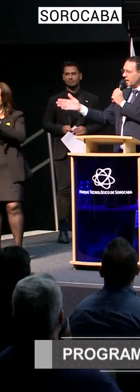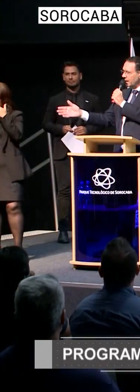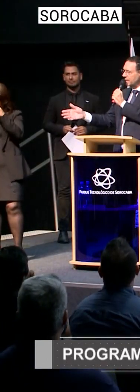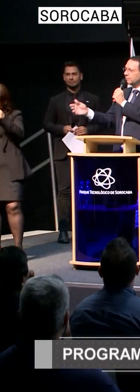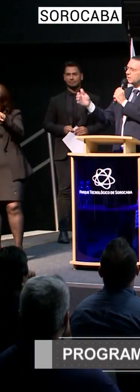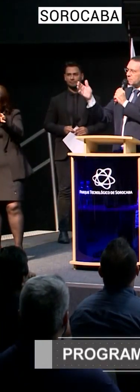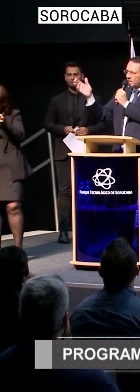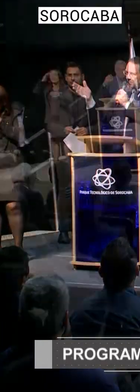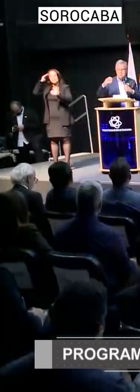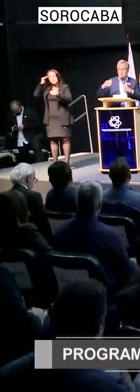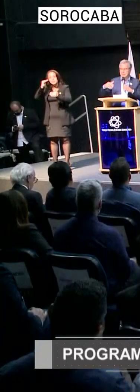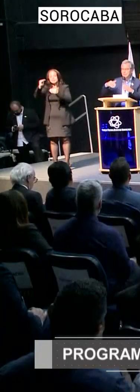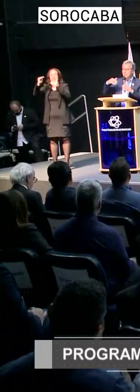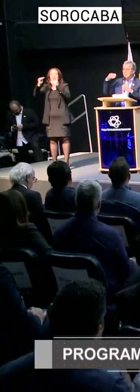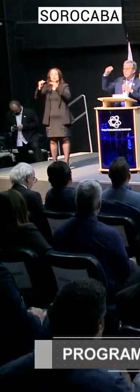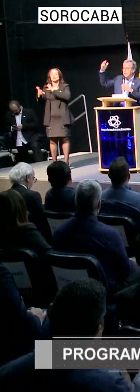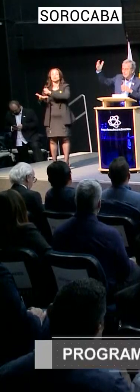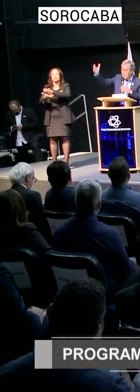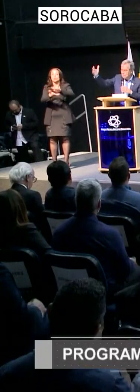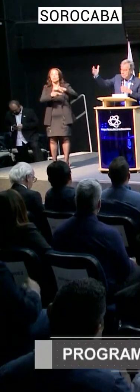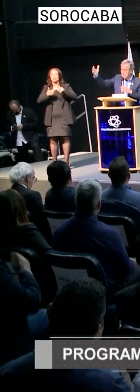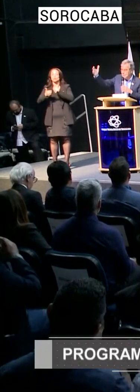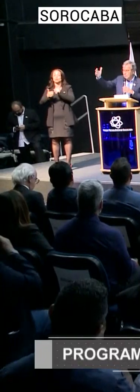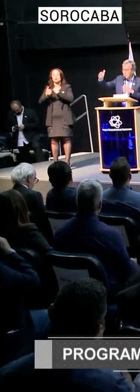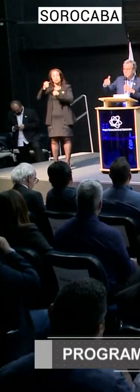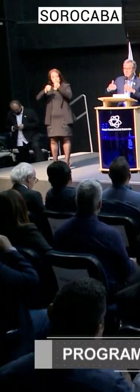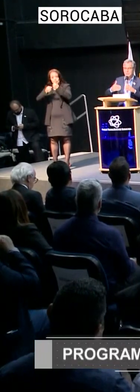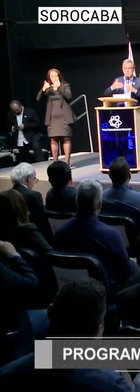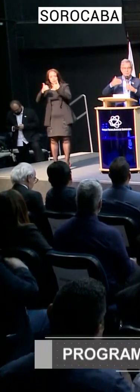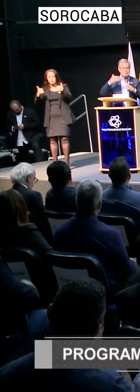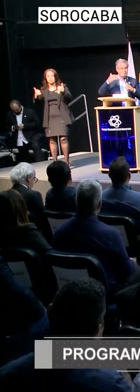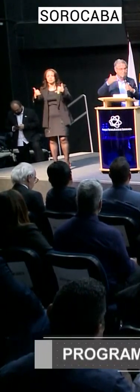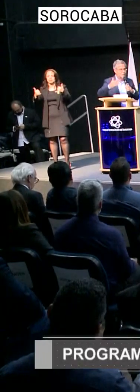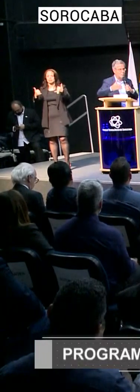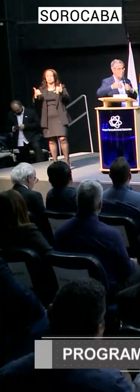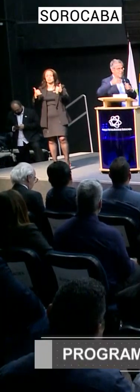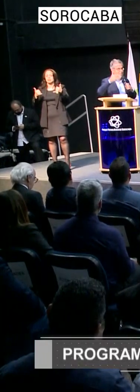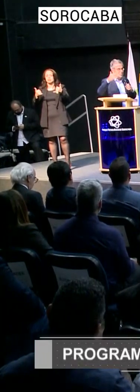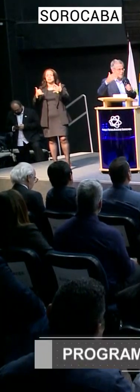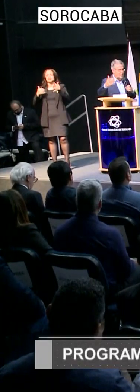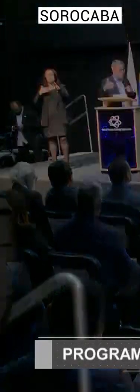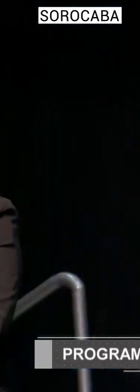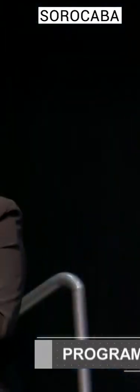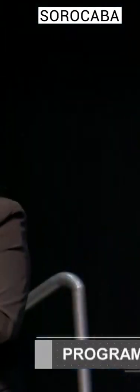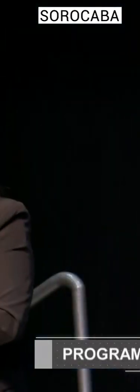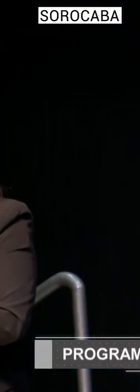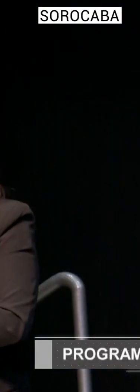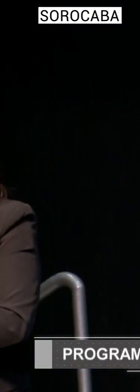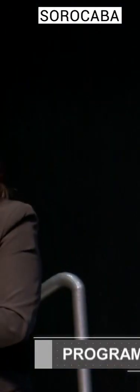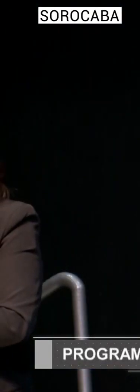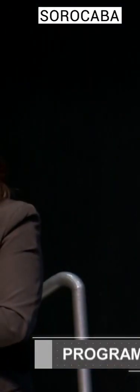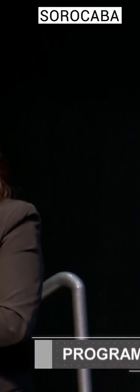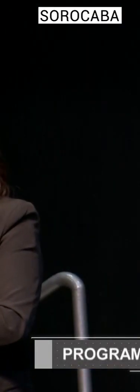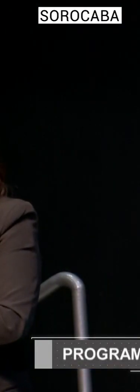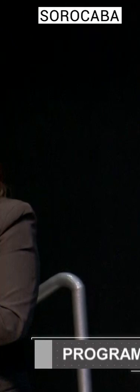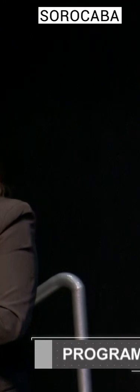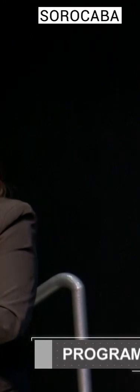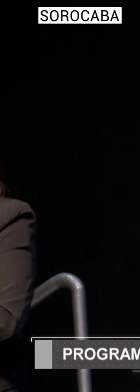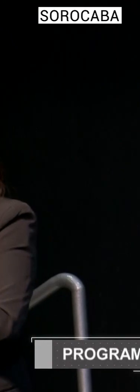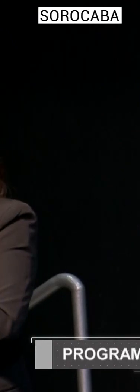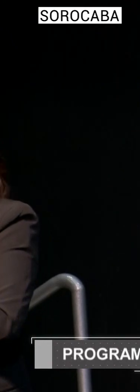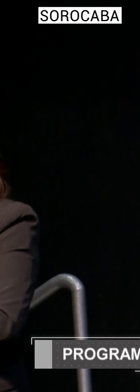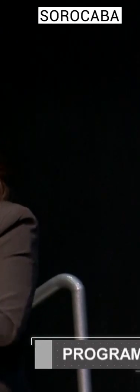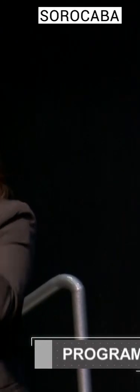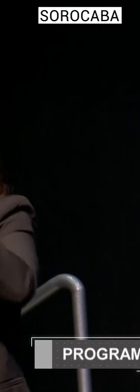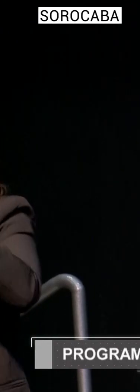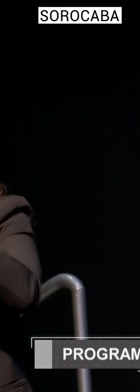do programa de qualificação para exportação lançada no Parque Tecnológico de Sorocaba. Participaram do anúncio autoridades